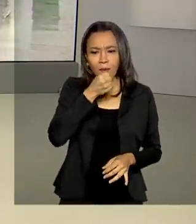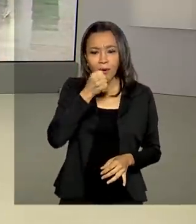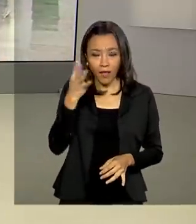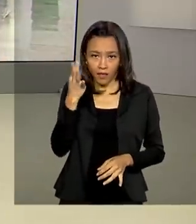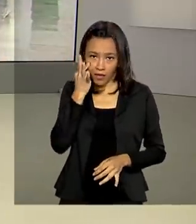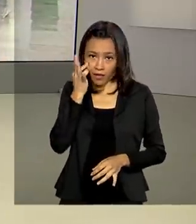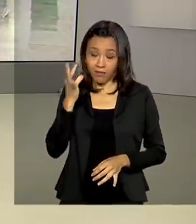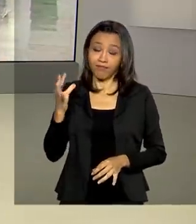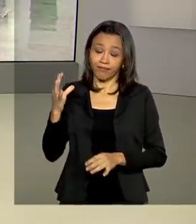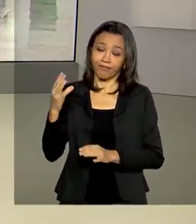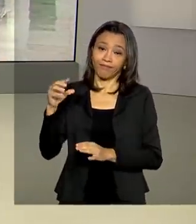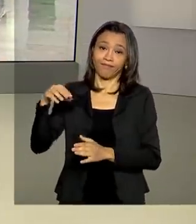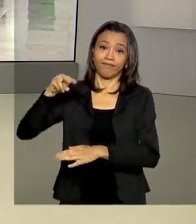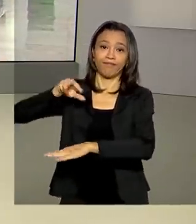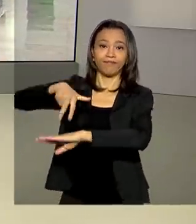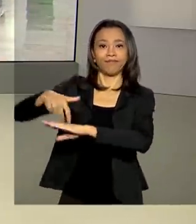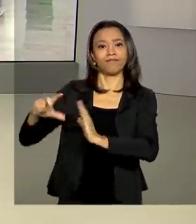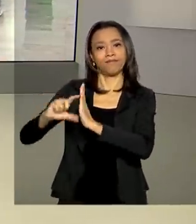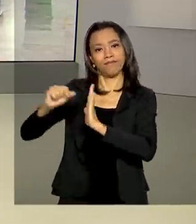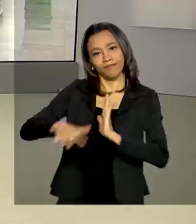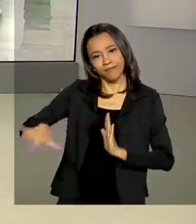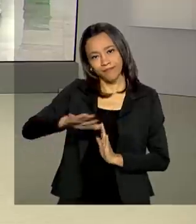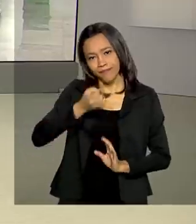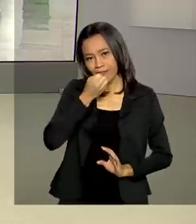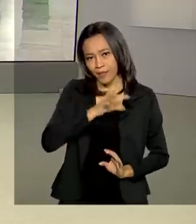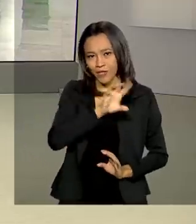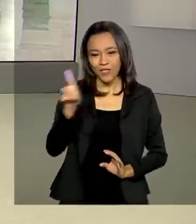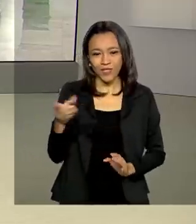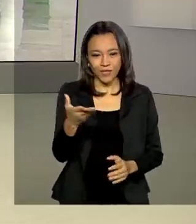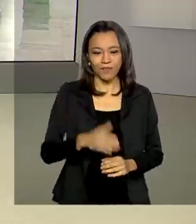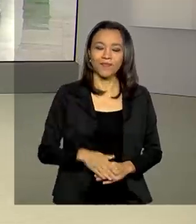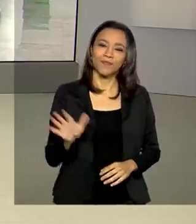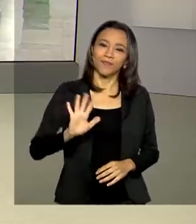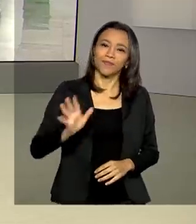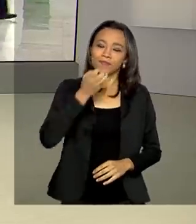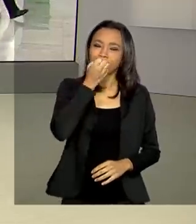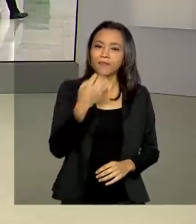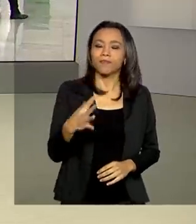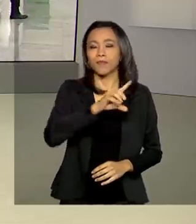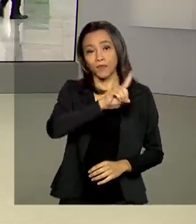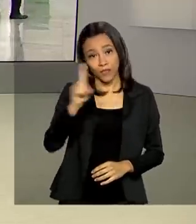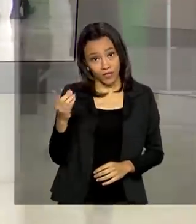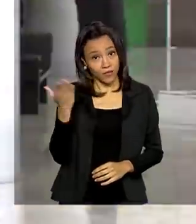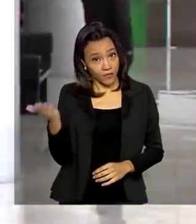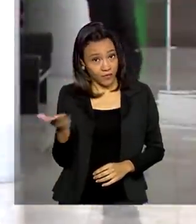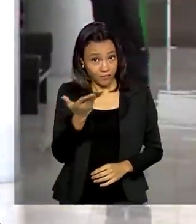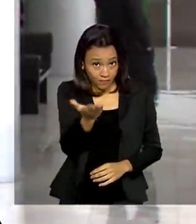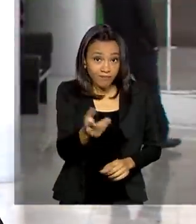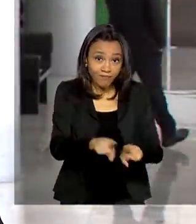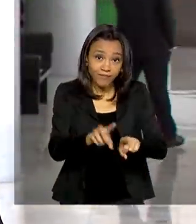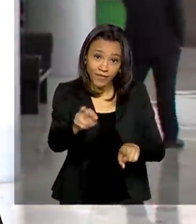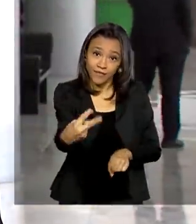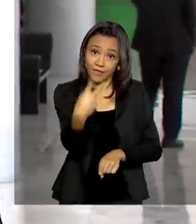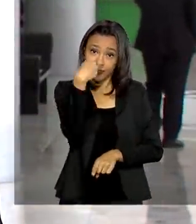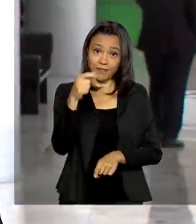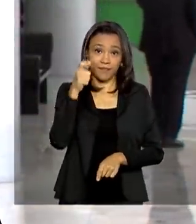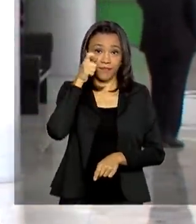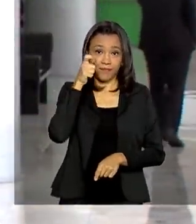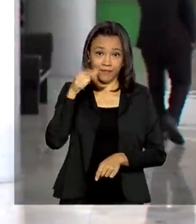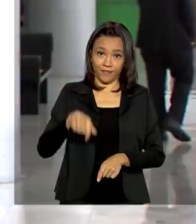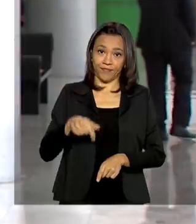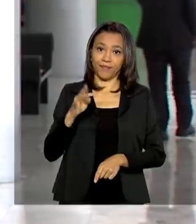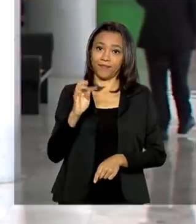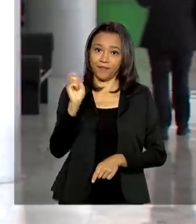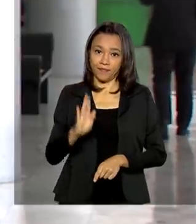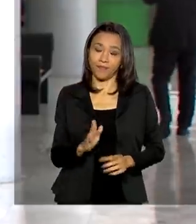no Palácio do Planalto. Bom dia, Luciana. Oi, Renata, bom dia para você. Bom dia para você que acompanha a TV Brasil. É isso mesmo, a